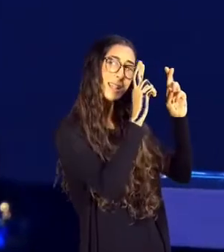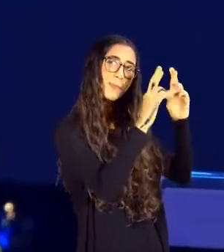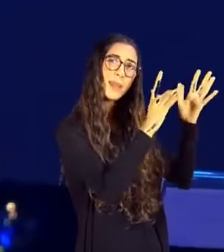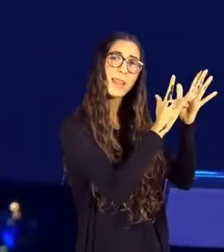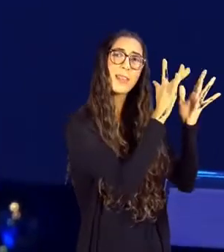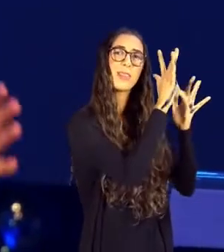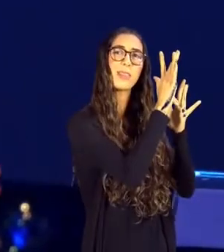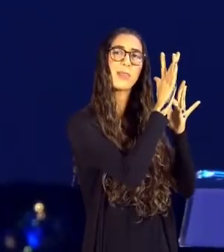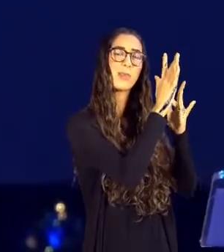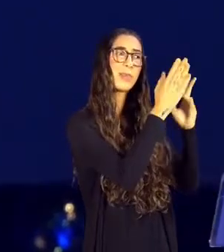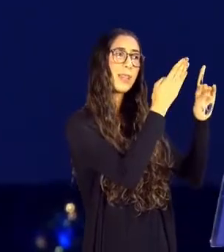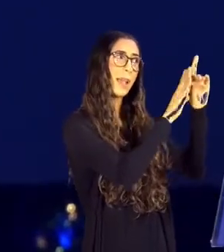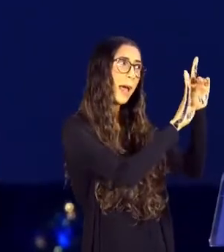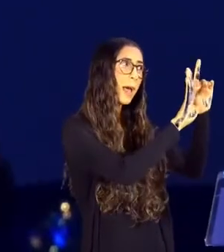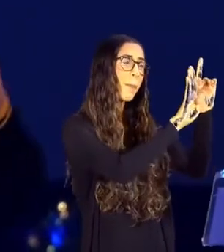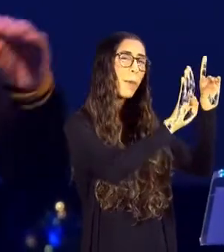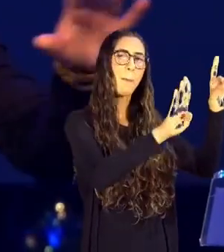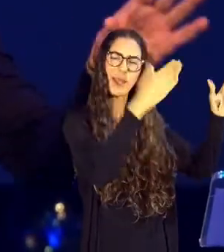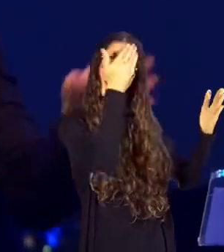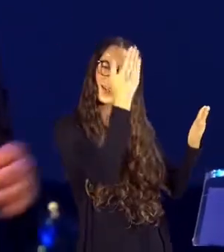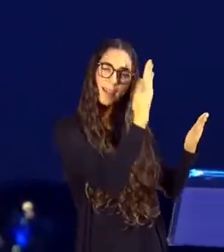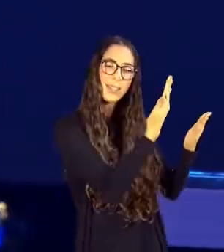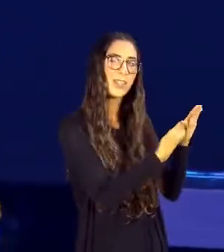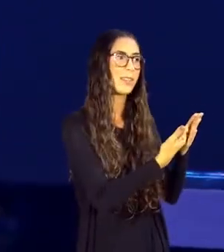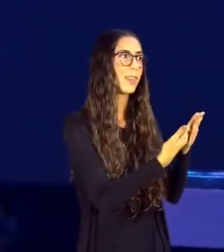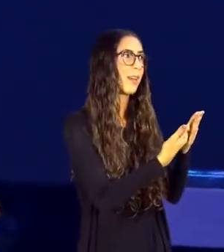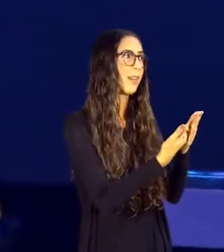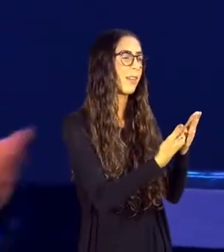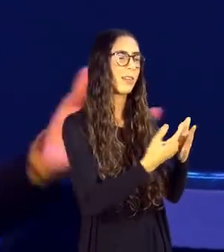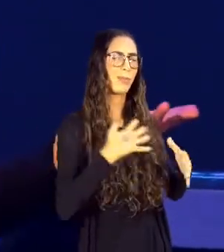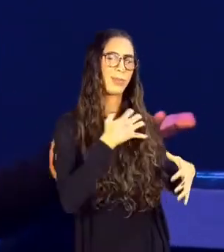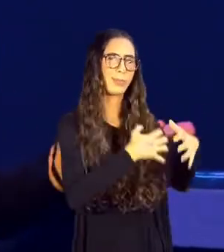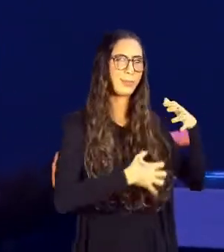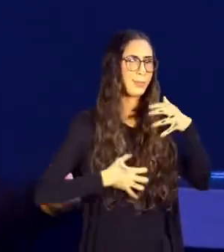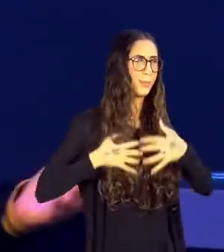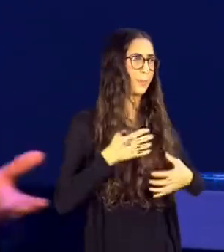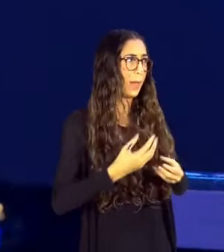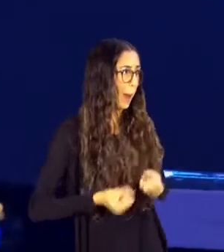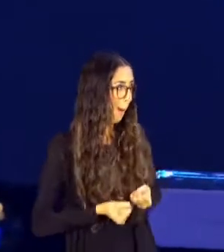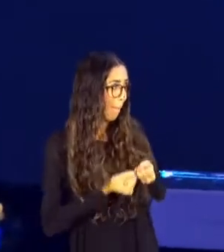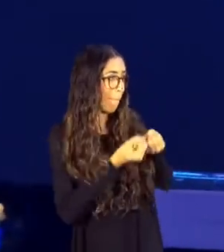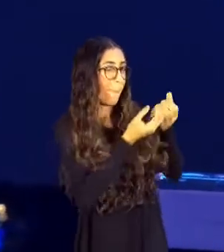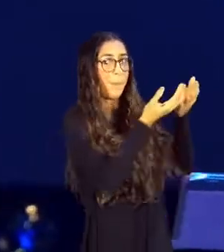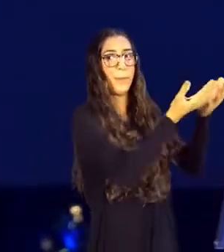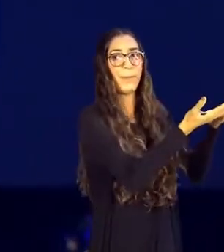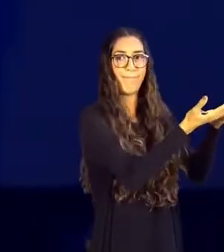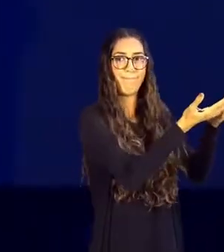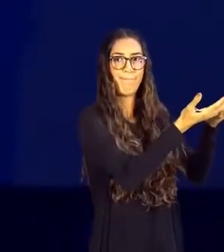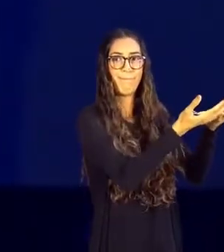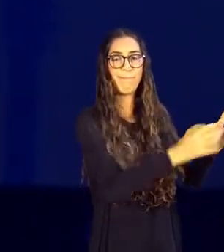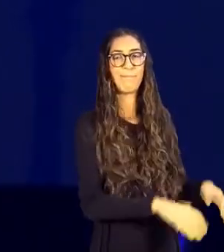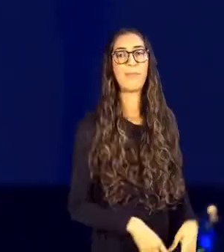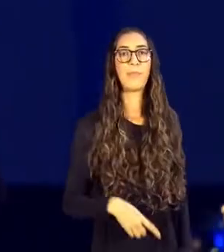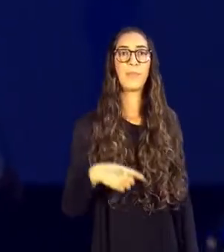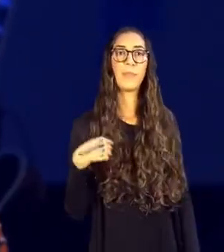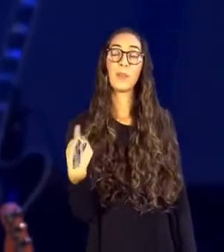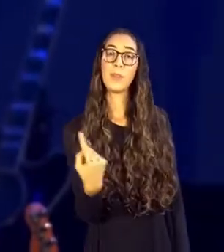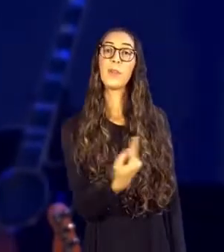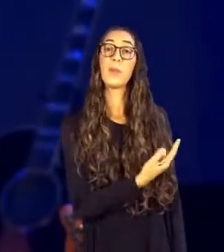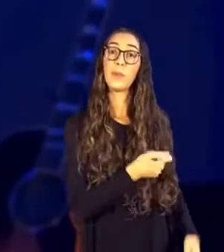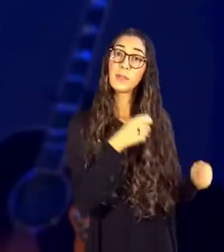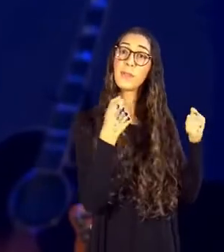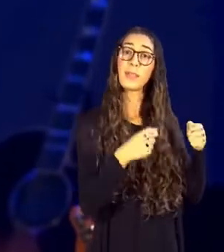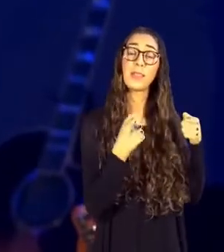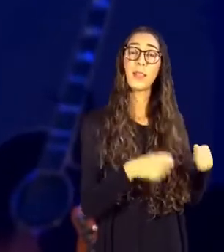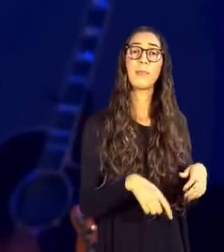promessas, lançando sobre Ele todas as nossas ansiedades, porque Ele tem cuidado de nós? Será que a gente tem vivido isso? Tem muita gente que vem na igreja,